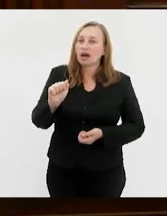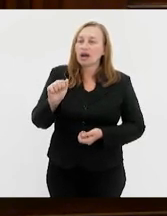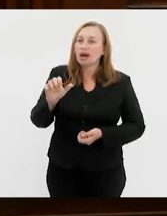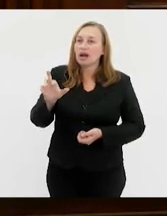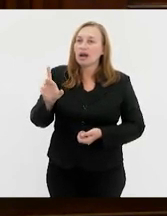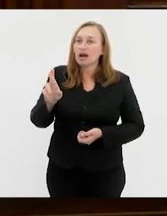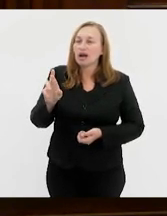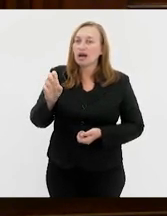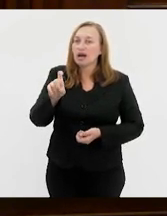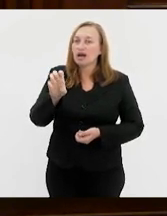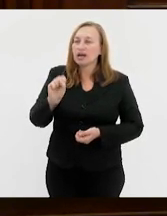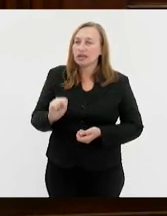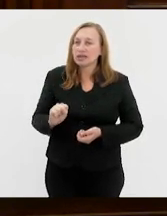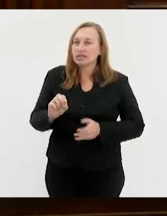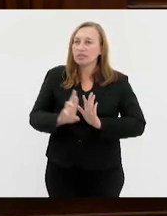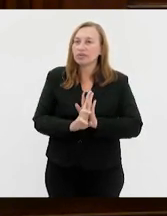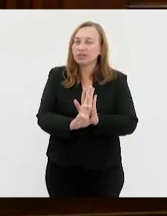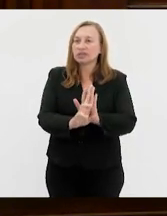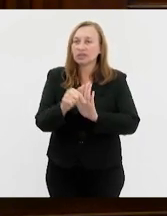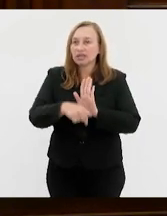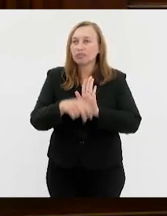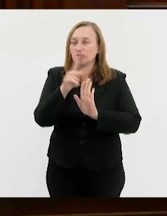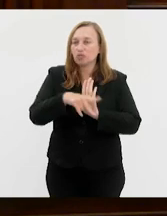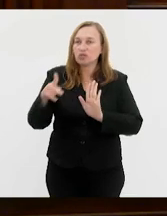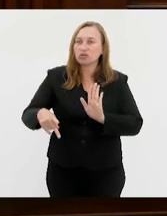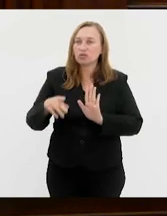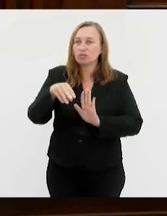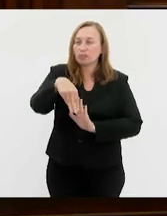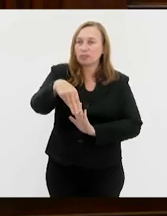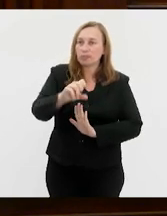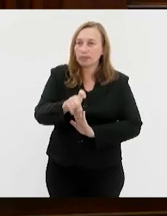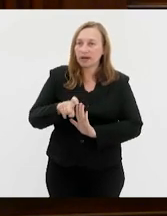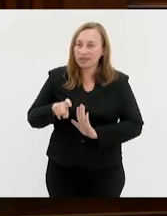representado aqui pelo nosso professor Max,